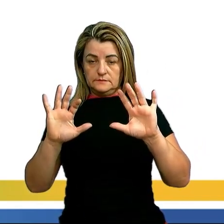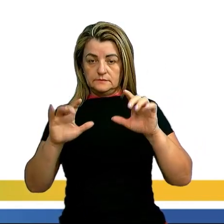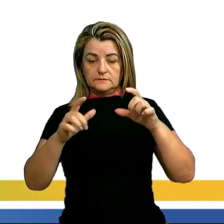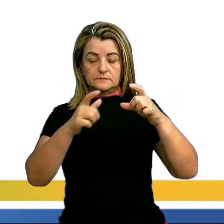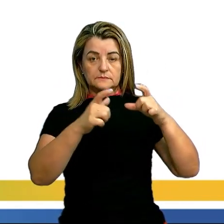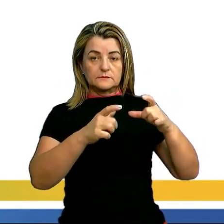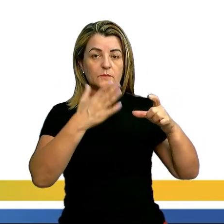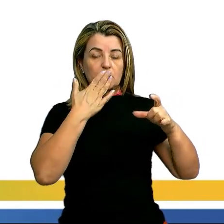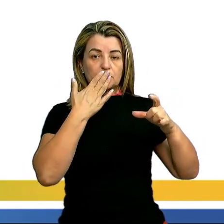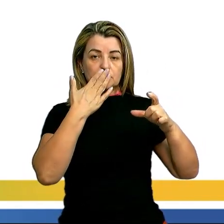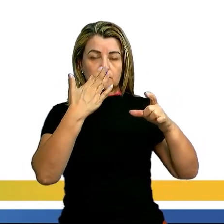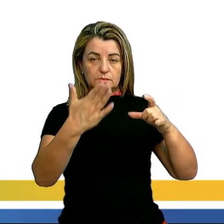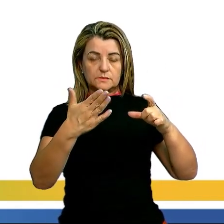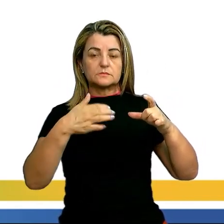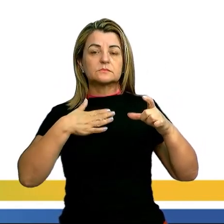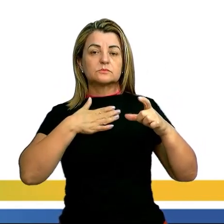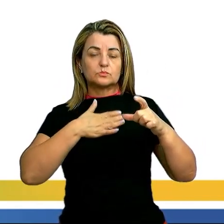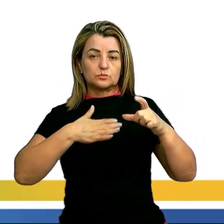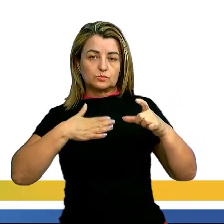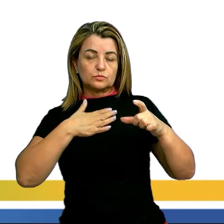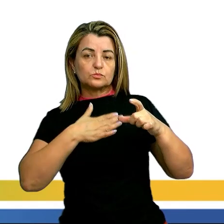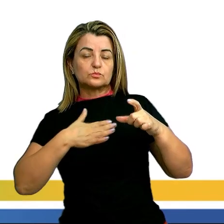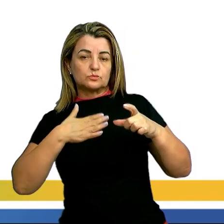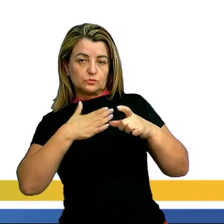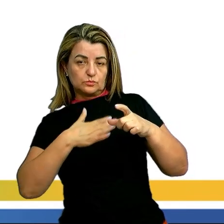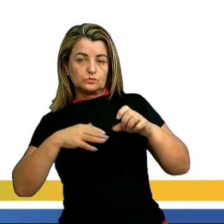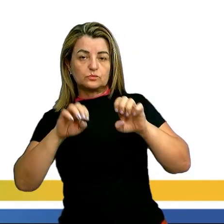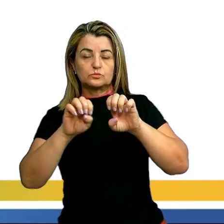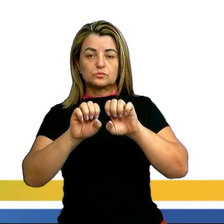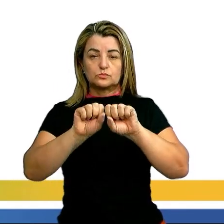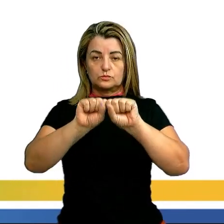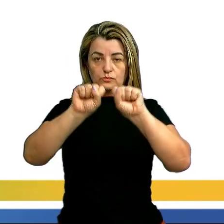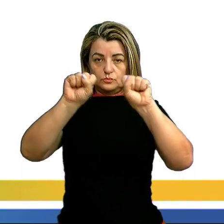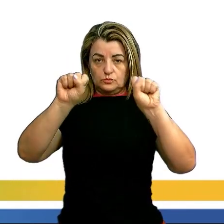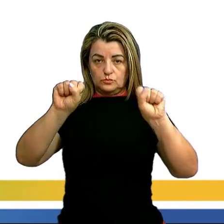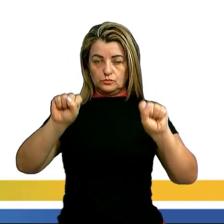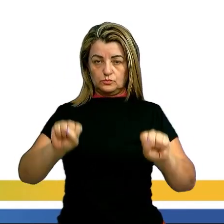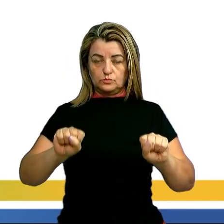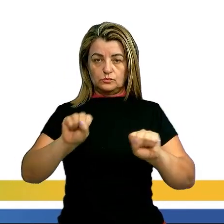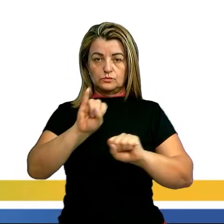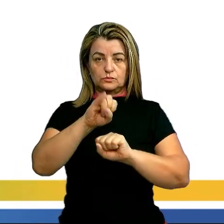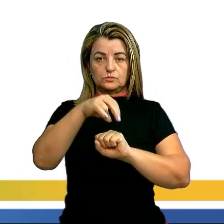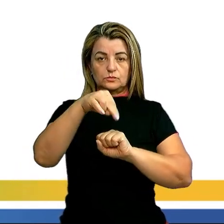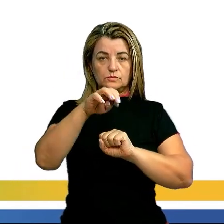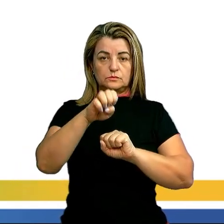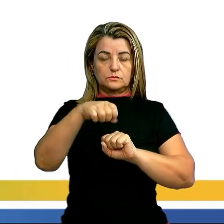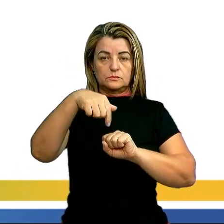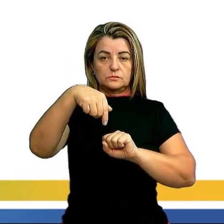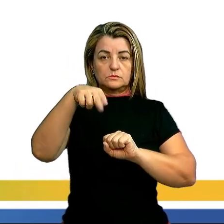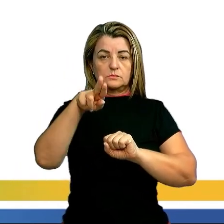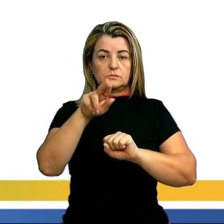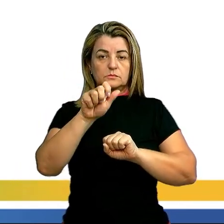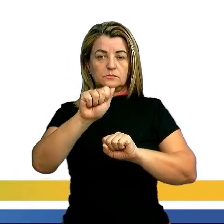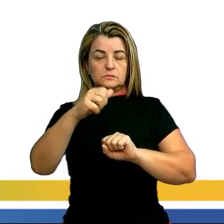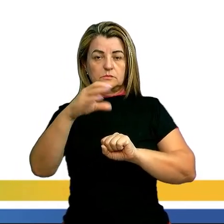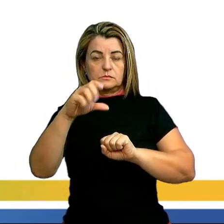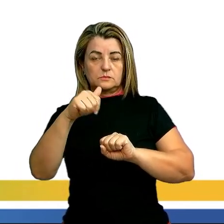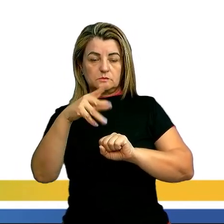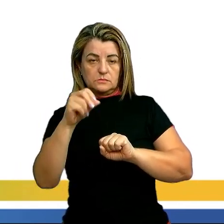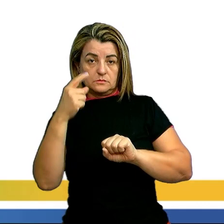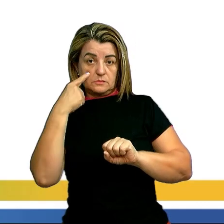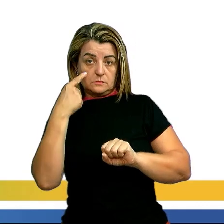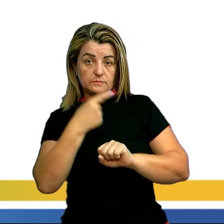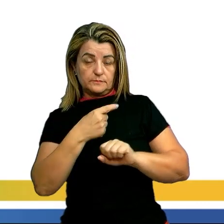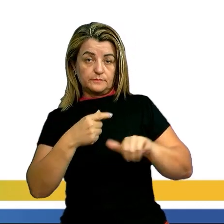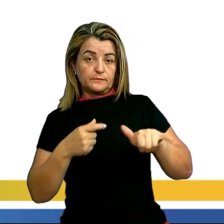região pedida deve satisfazer o seguinte sistema de inequações. Vamos lá. Y,